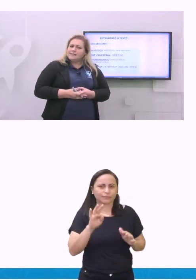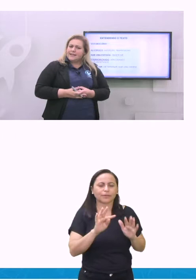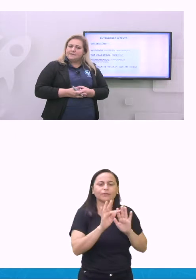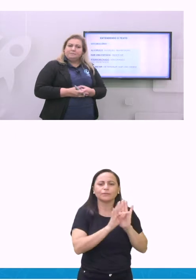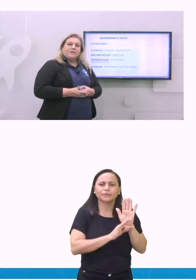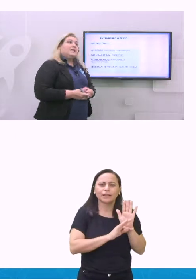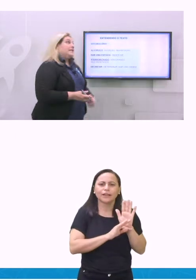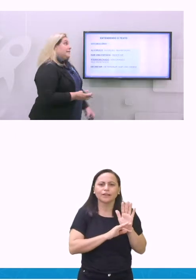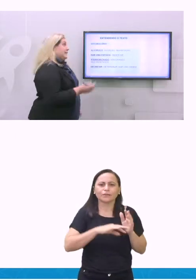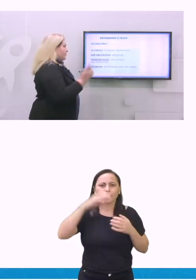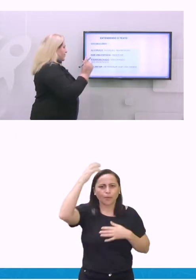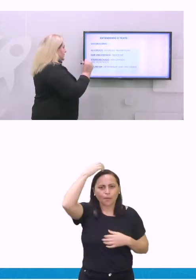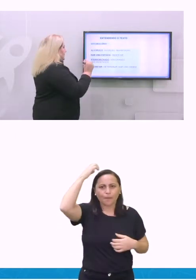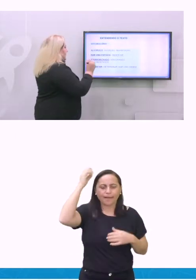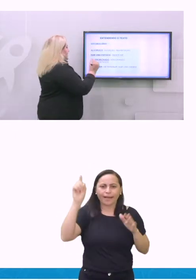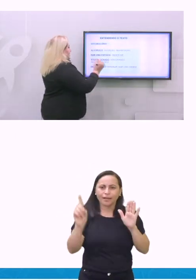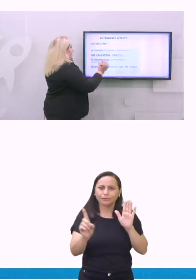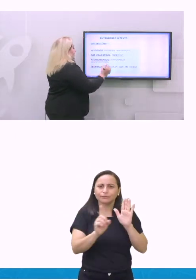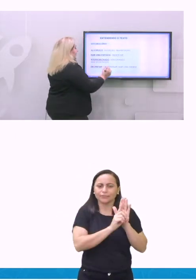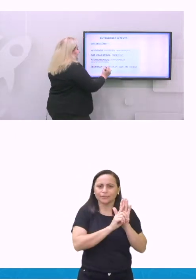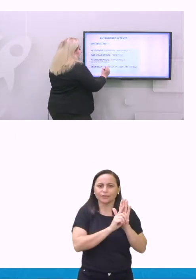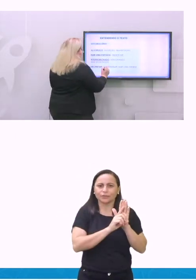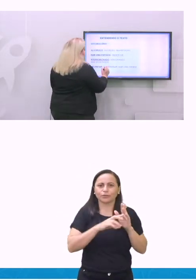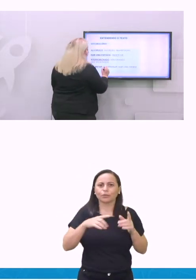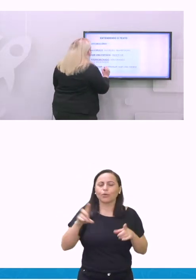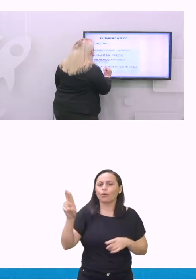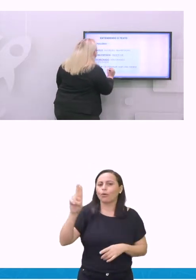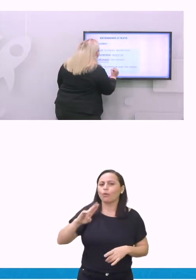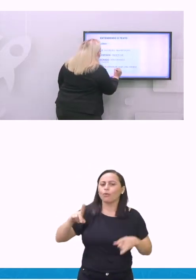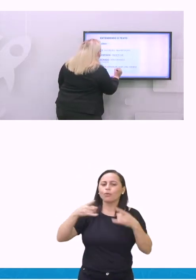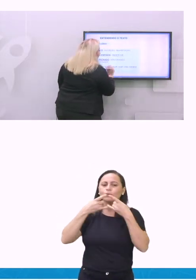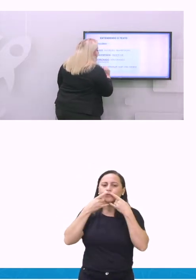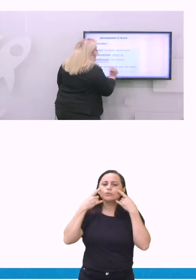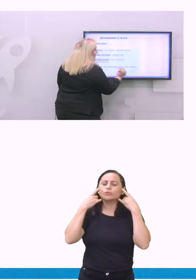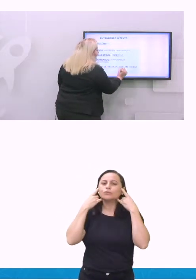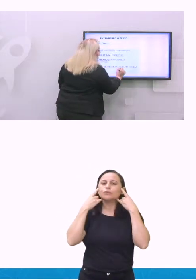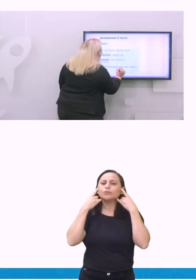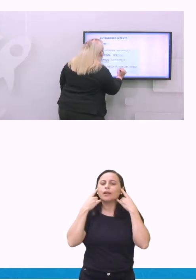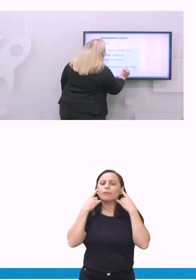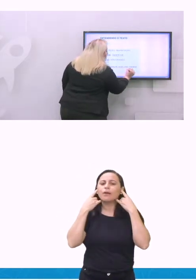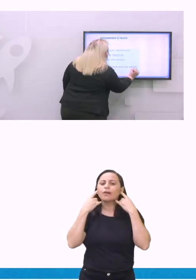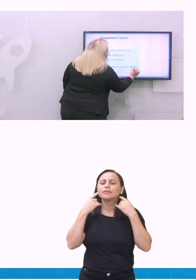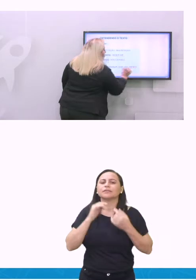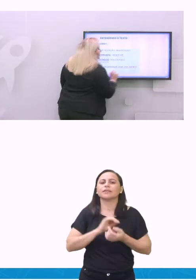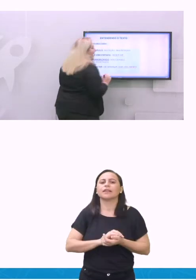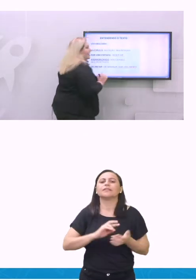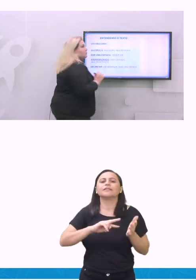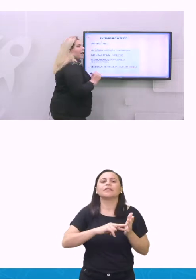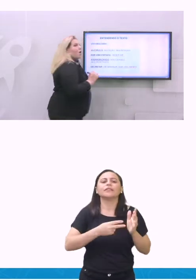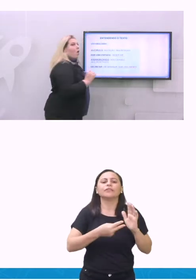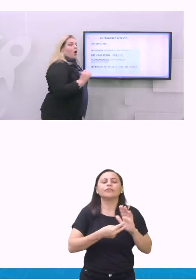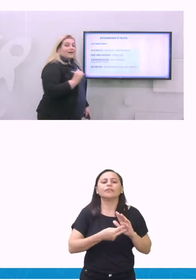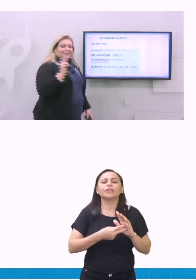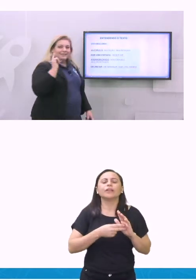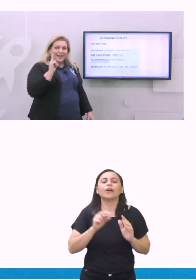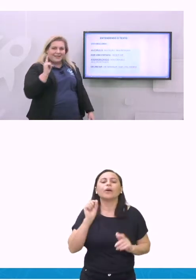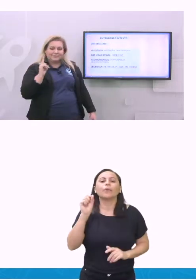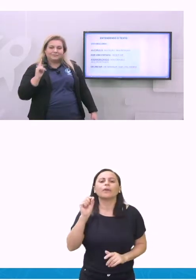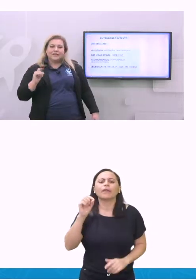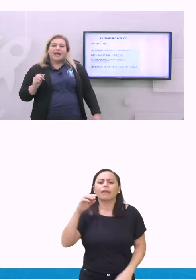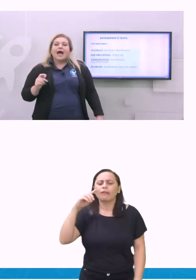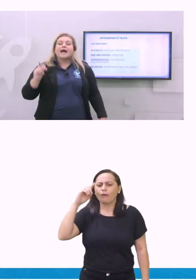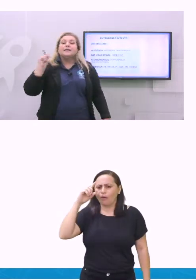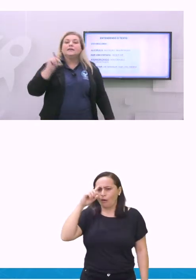quer dizer? Então vamos aprender. Quer dizer determinar ou dar uma